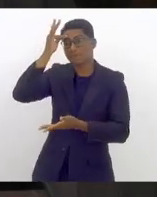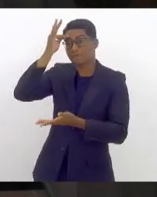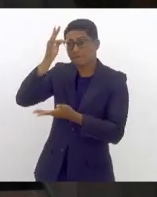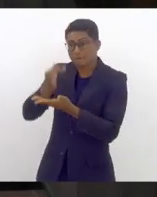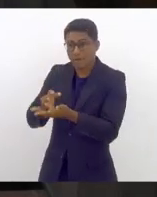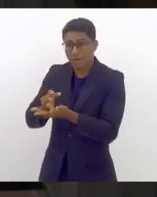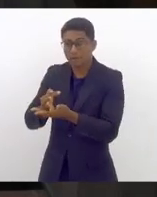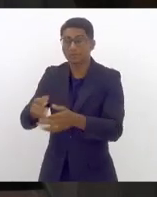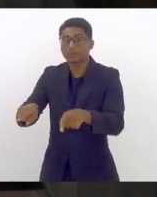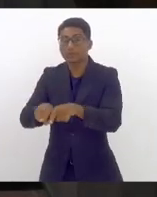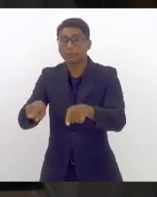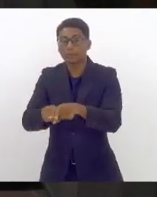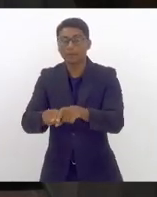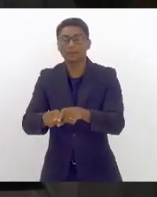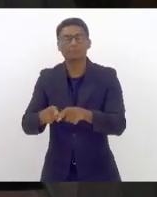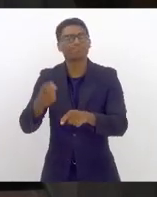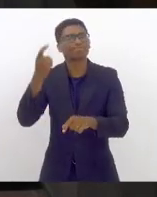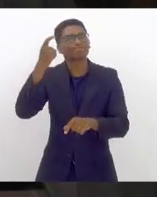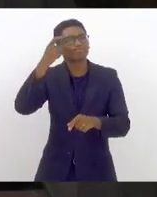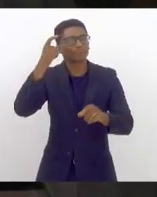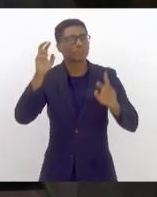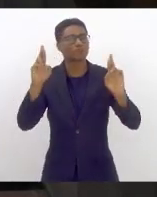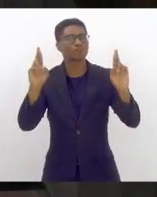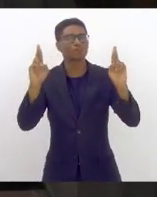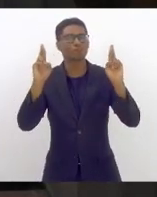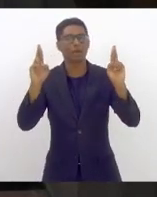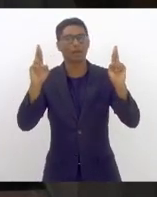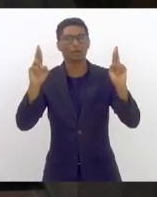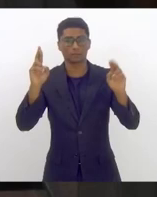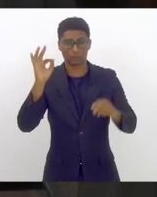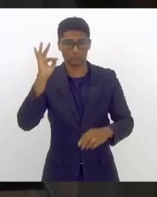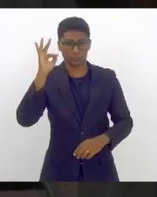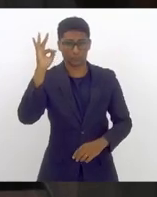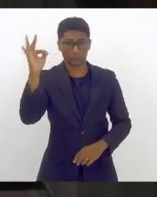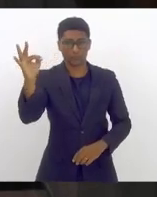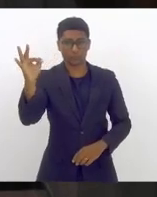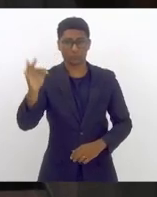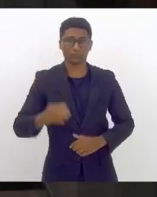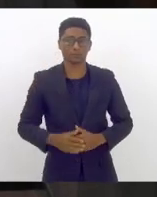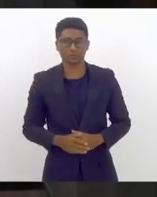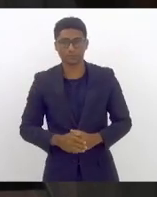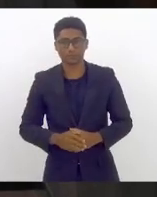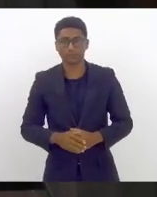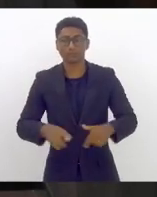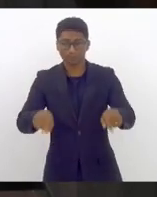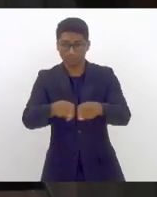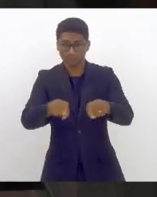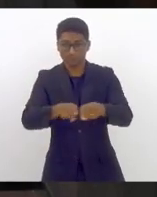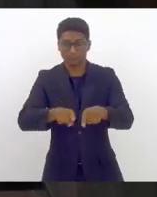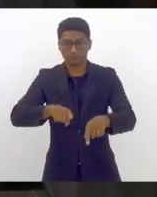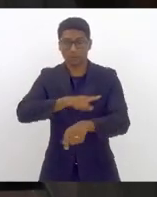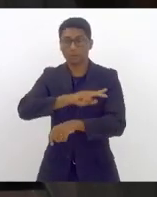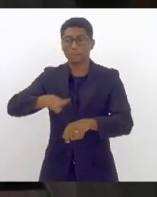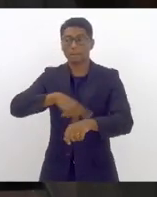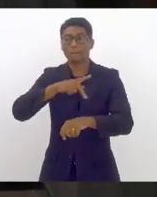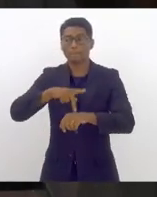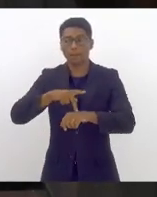no futuro e acreditar que a construção de país é